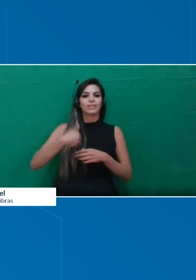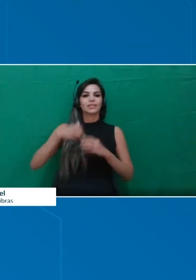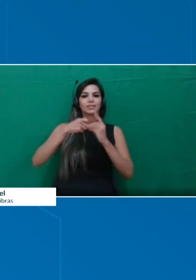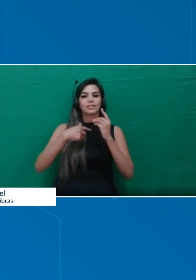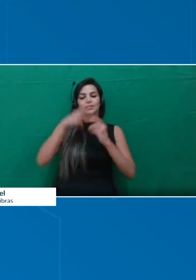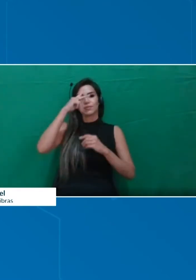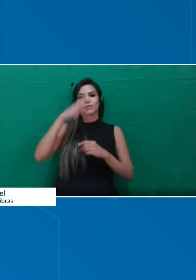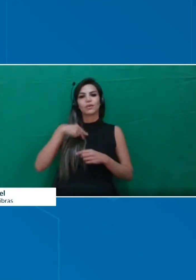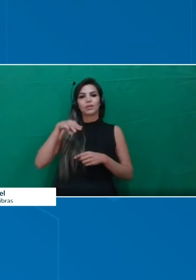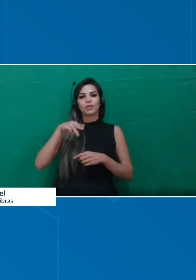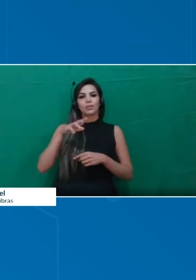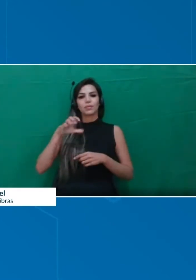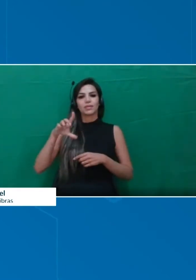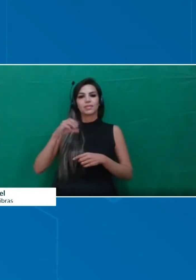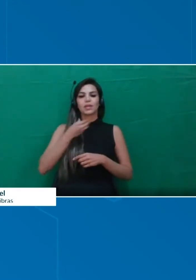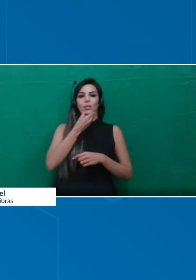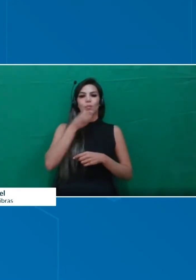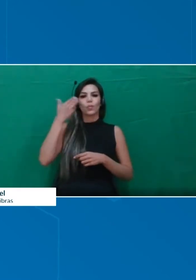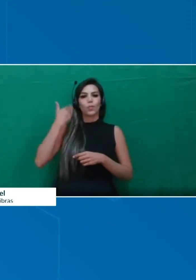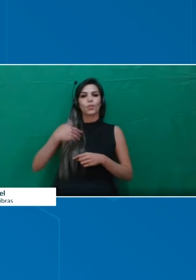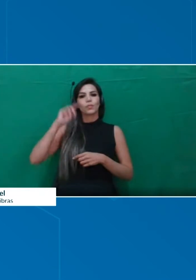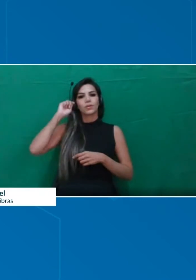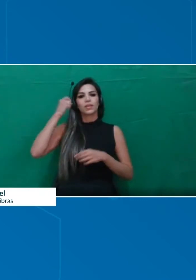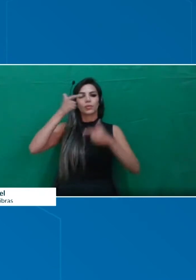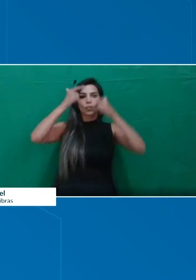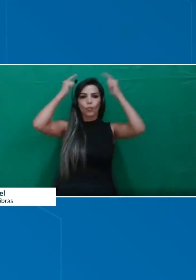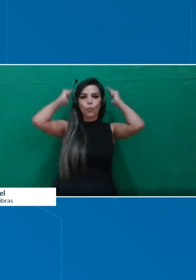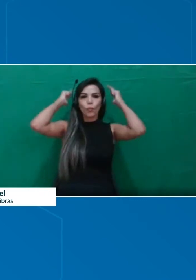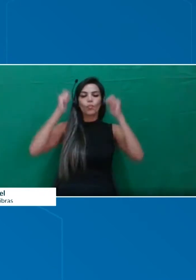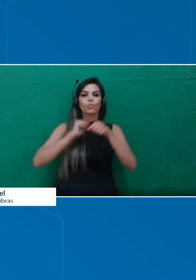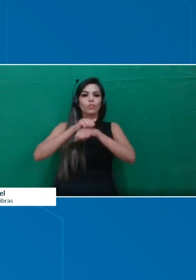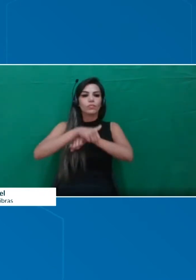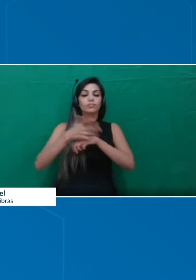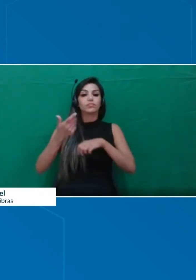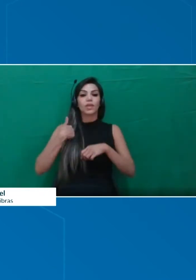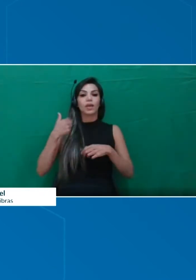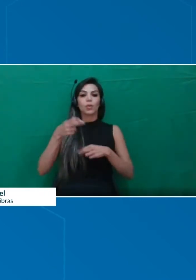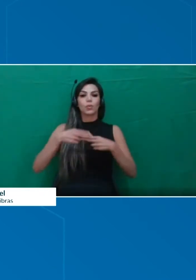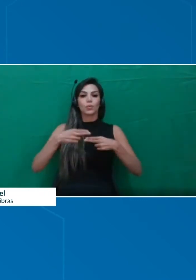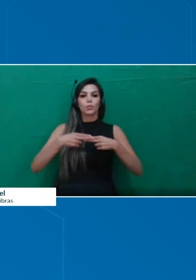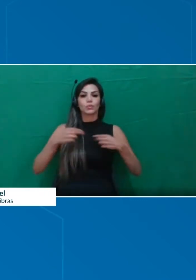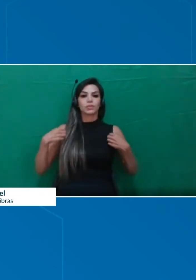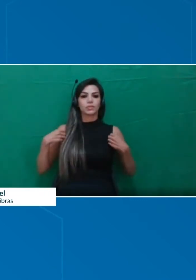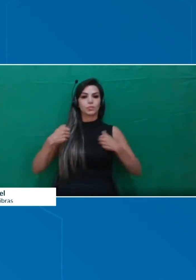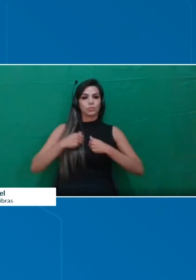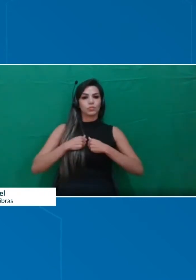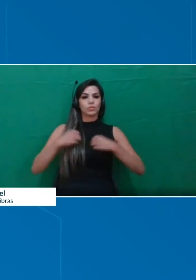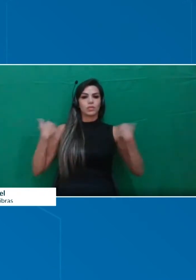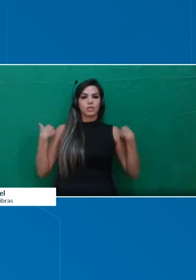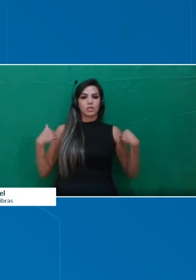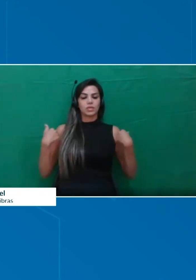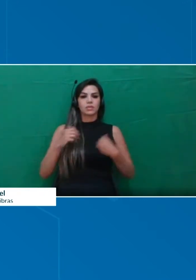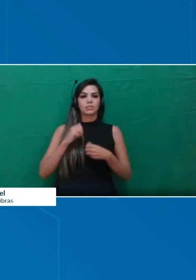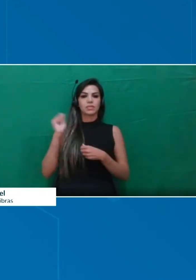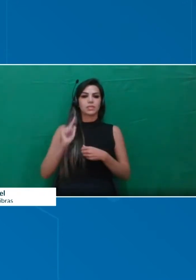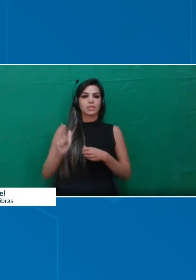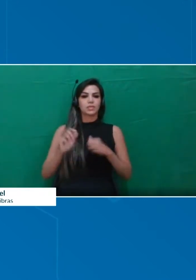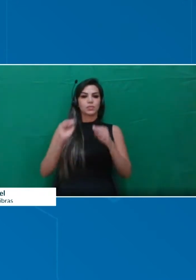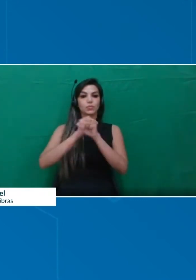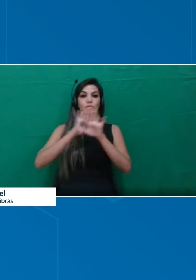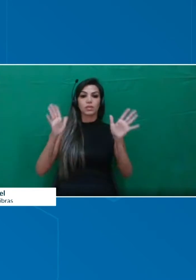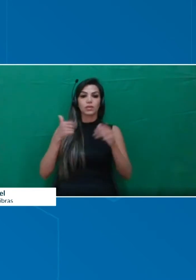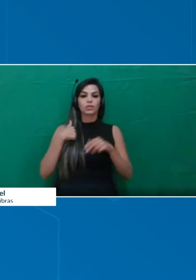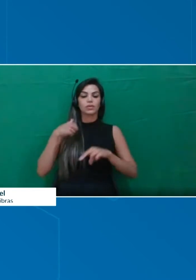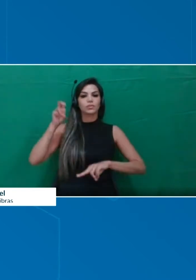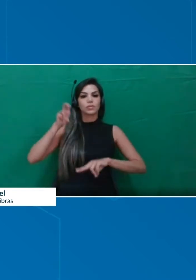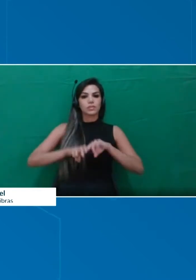homem negro, eu tenho os cabelos raspados, eu estou vestindo uma camisa também, num tom azul bem clarinho, estou sentado